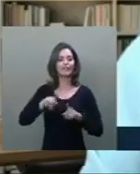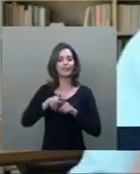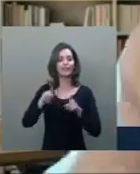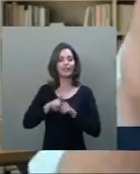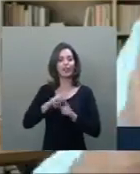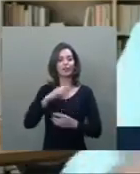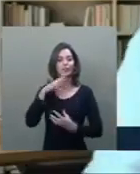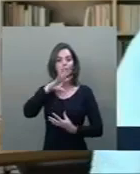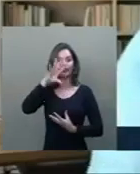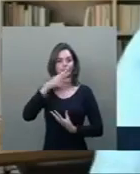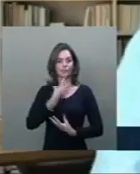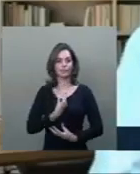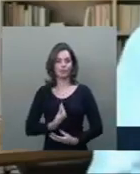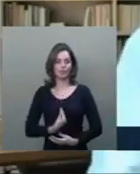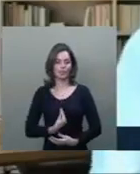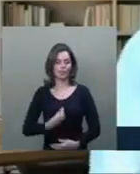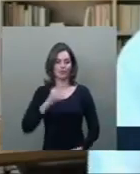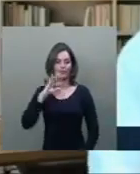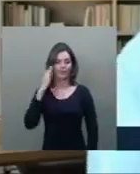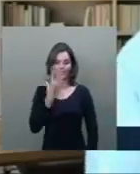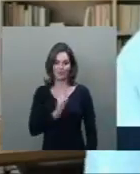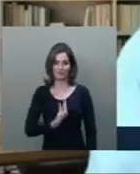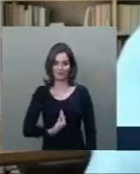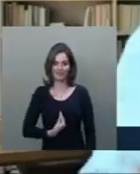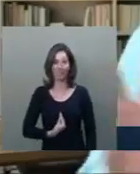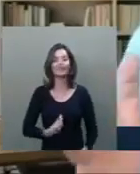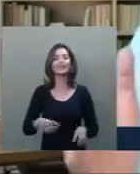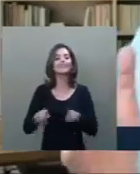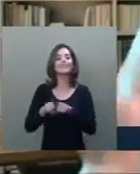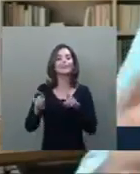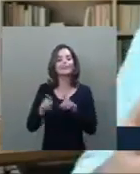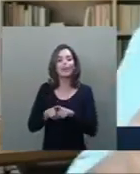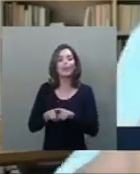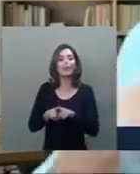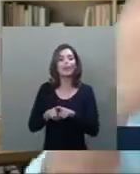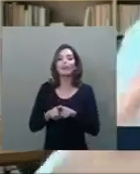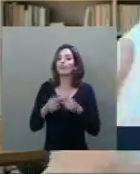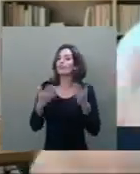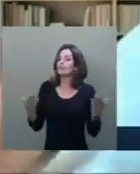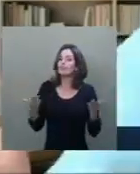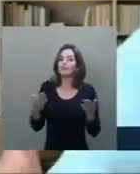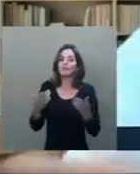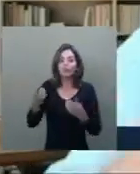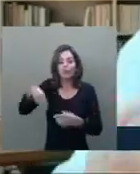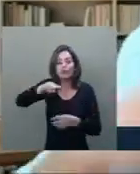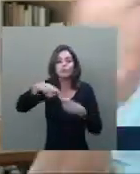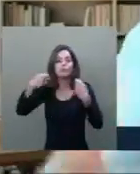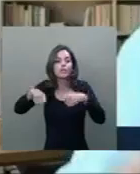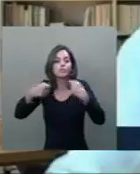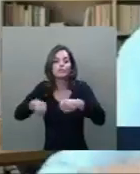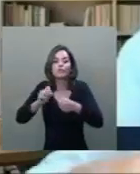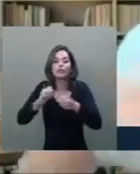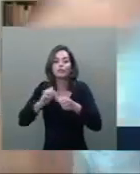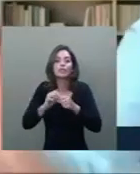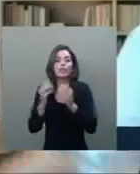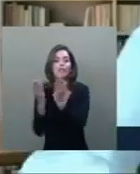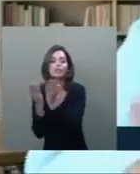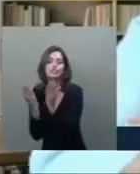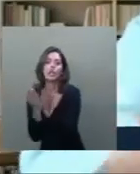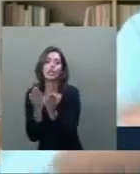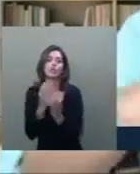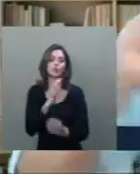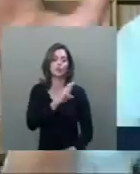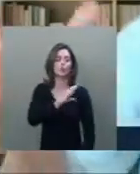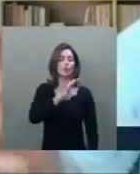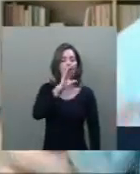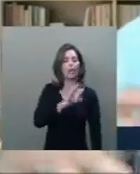católico, eu sei que tem senador aí que faz seguida sessão a favor dos espíritas, e tem que fazer mesmo, tem que ter evangélico, católico, apostólico,